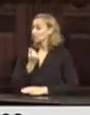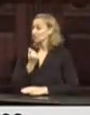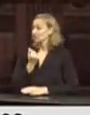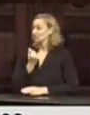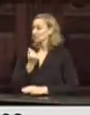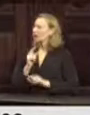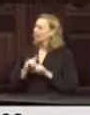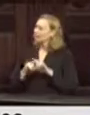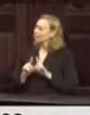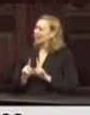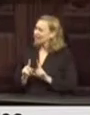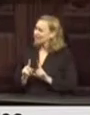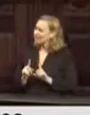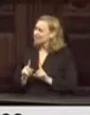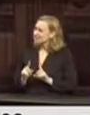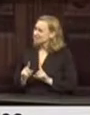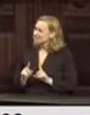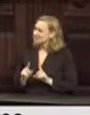a população